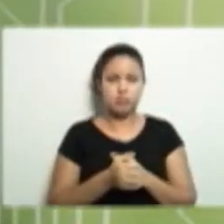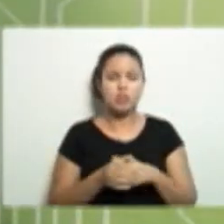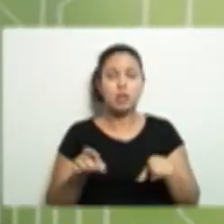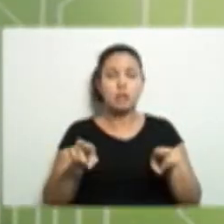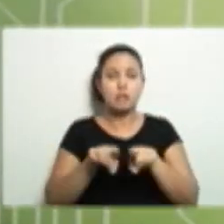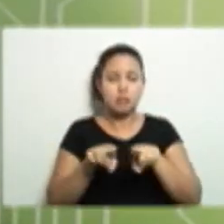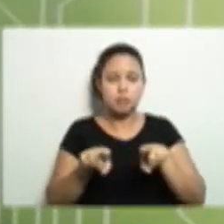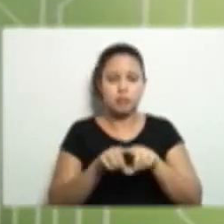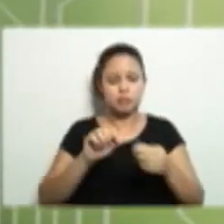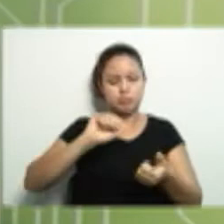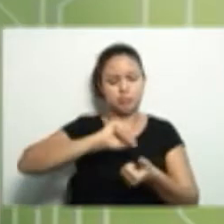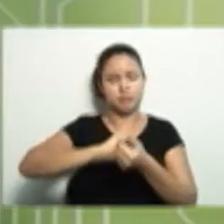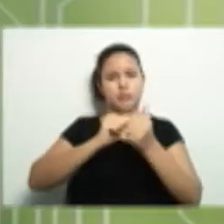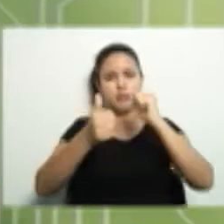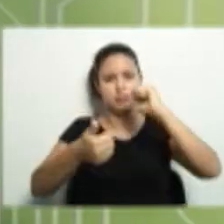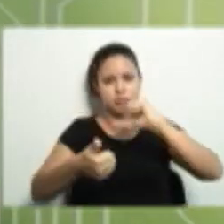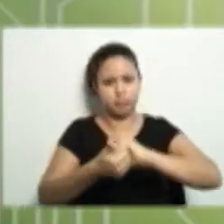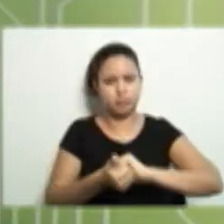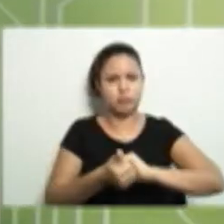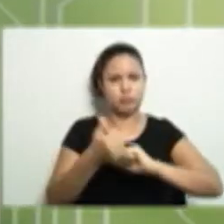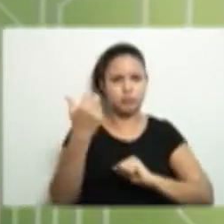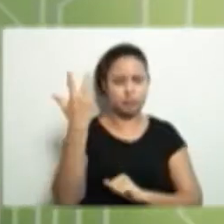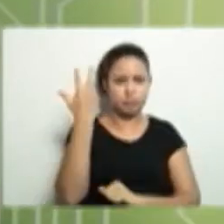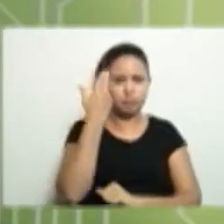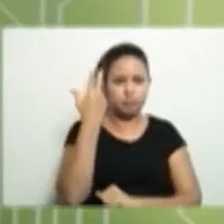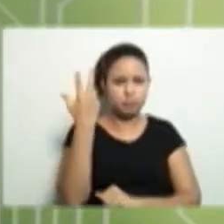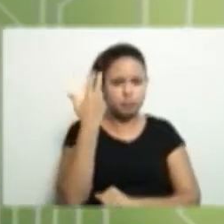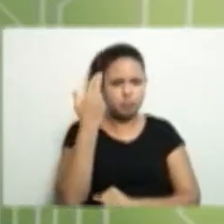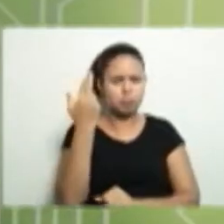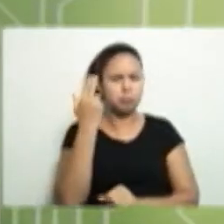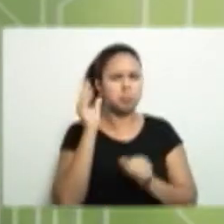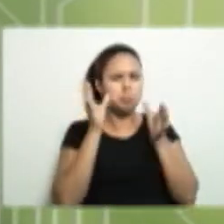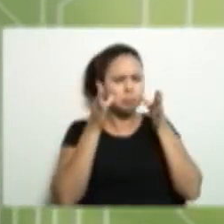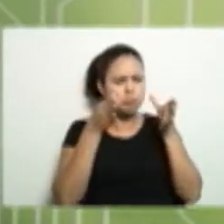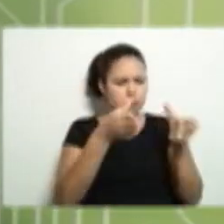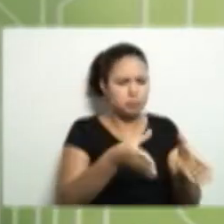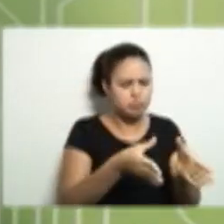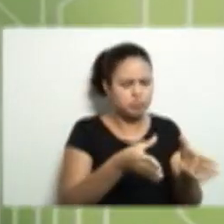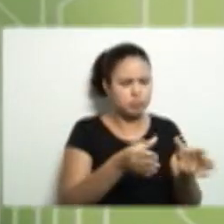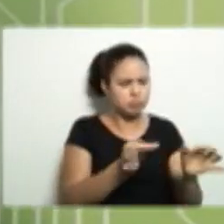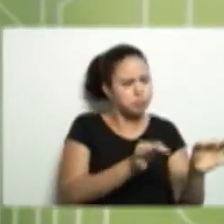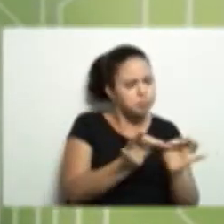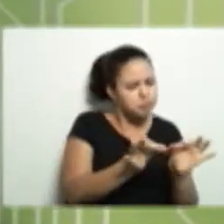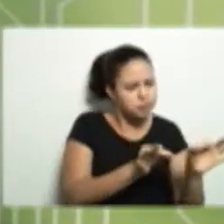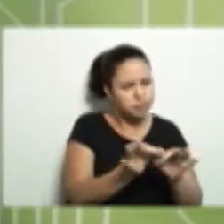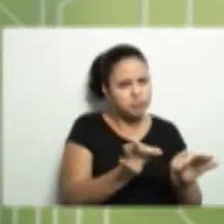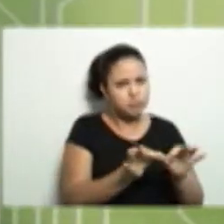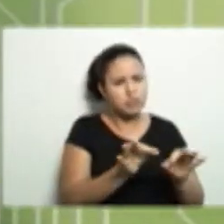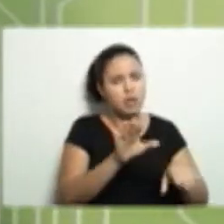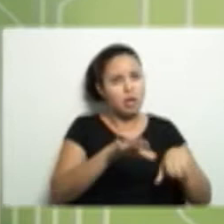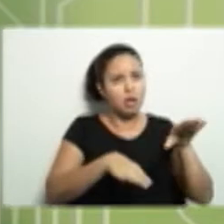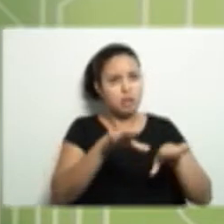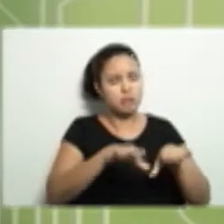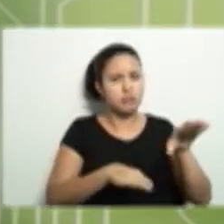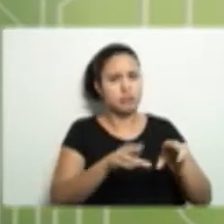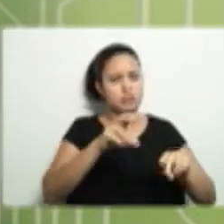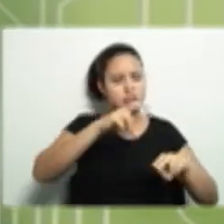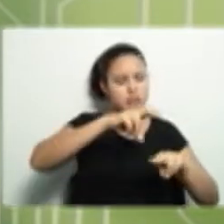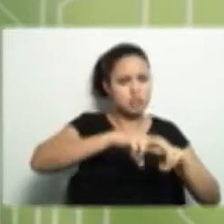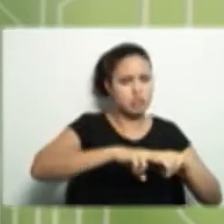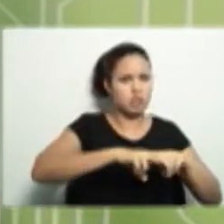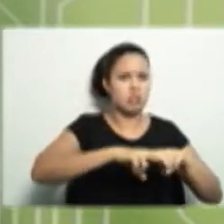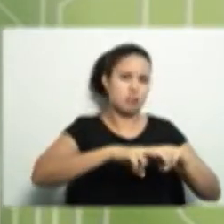adaptação ao natural, pode vir de uma maneira da personalização. A gente vê alguns móveis rústicos que são feitos com algumas